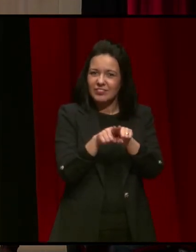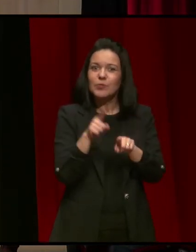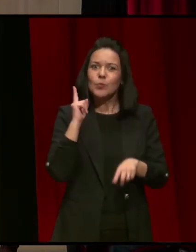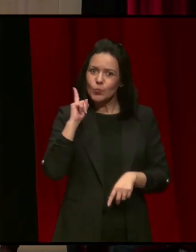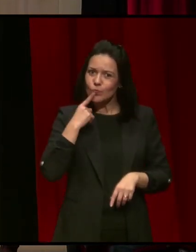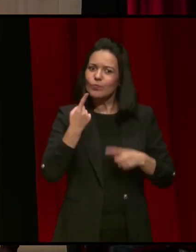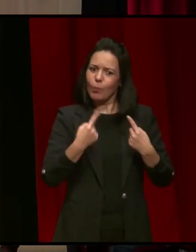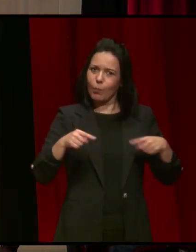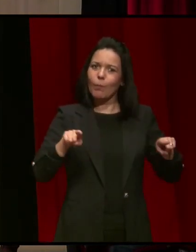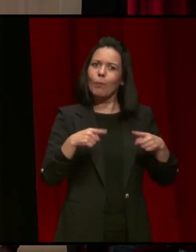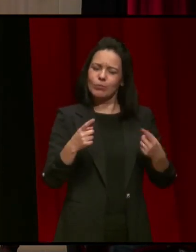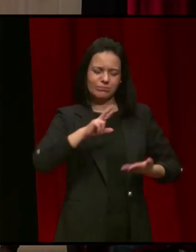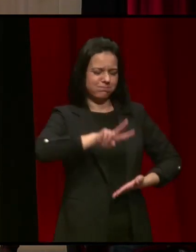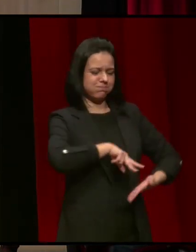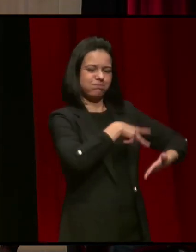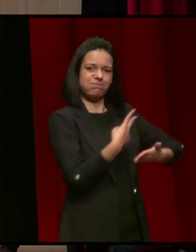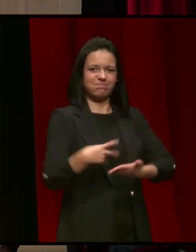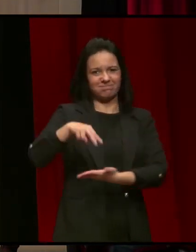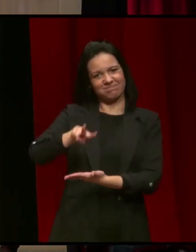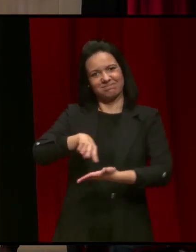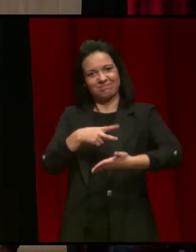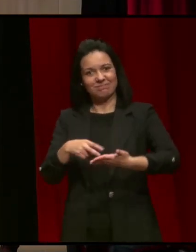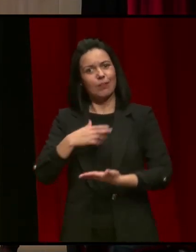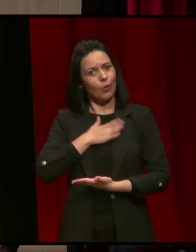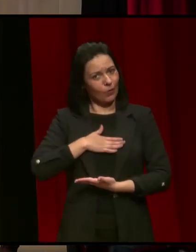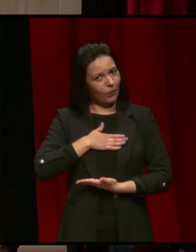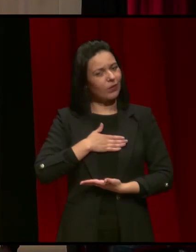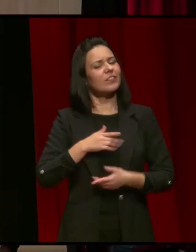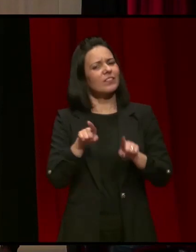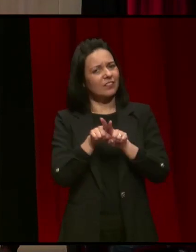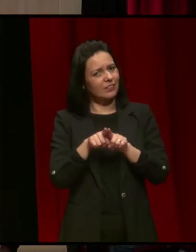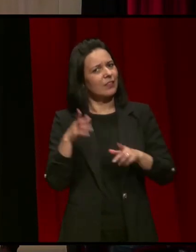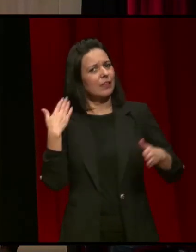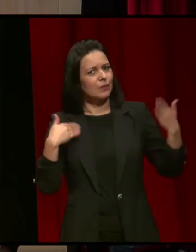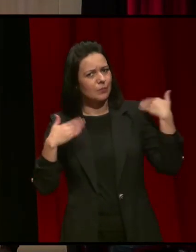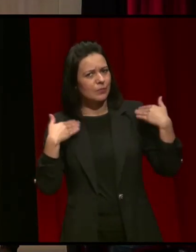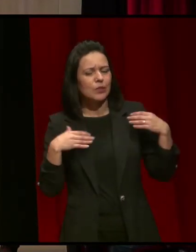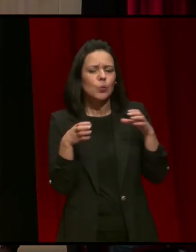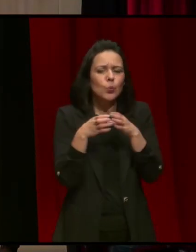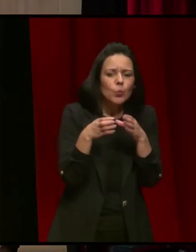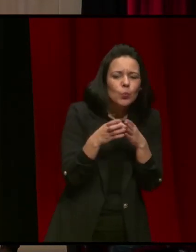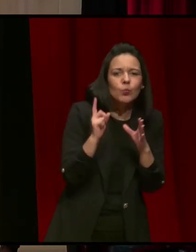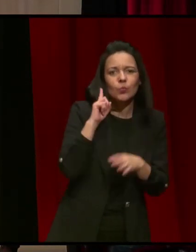O surdo gosta de dançar. Sai com eles, vai no clube do surdo, vê o que eles fazem,